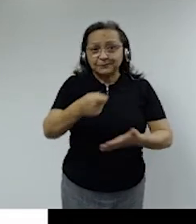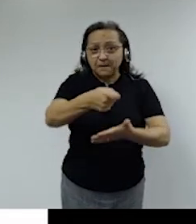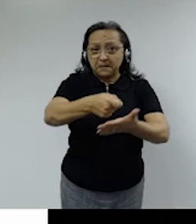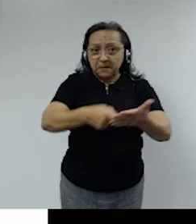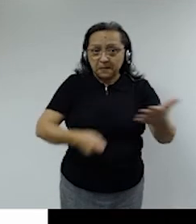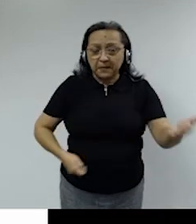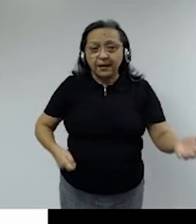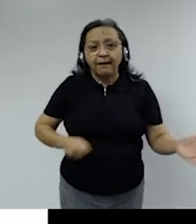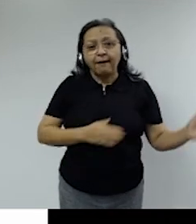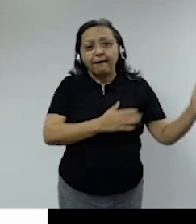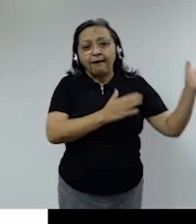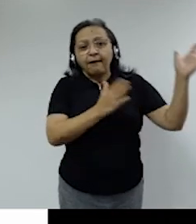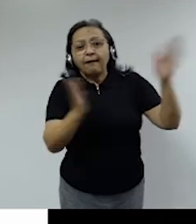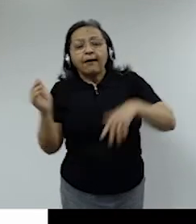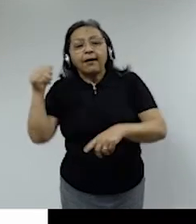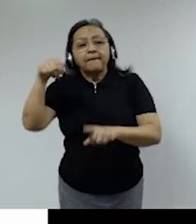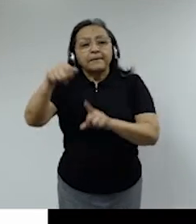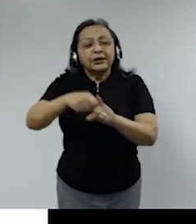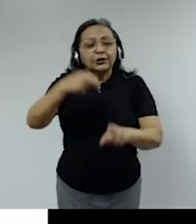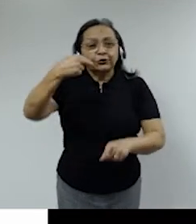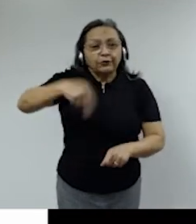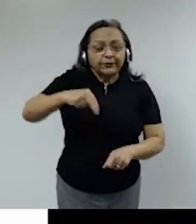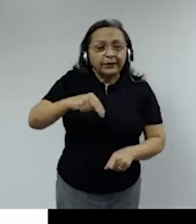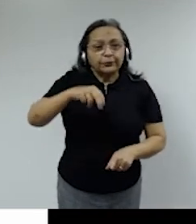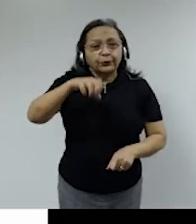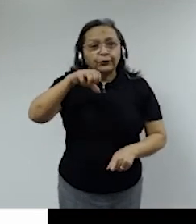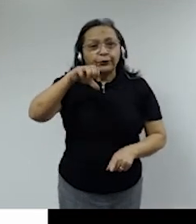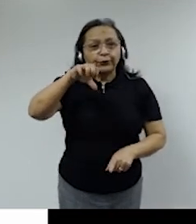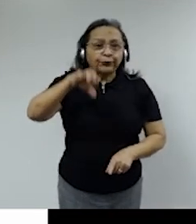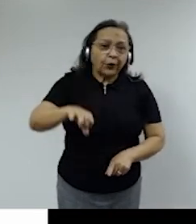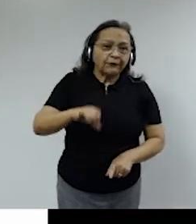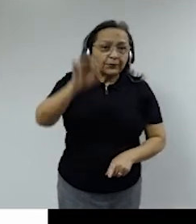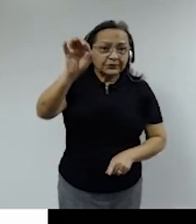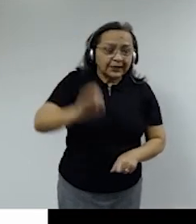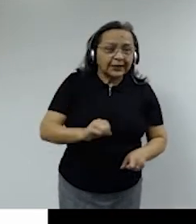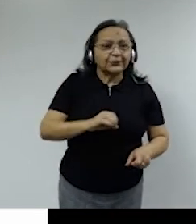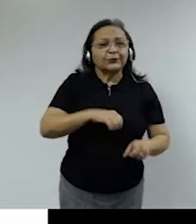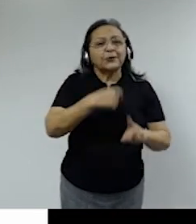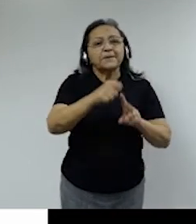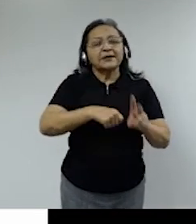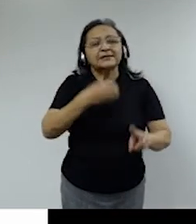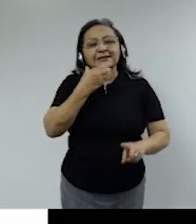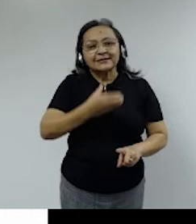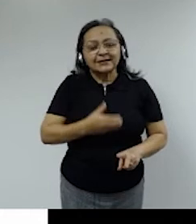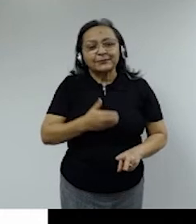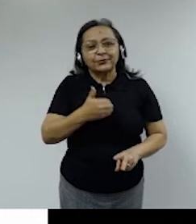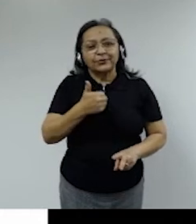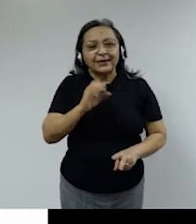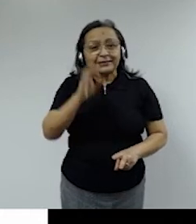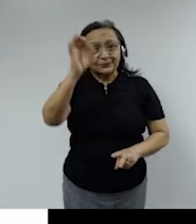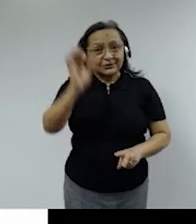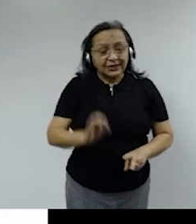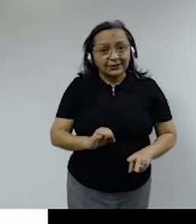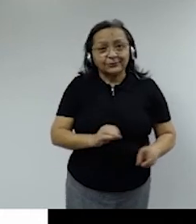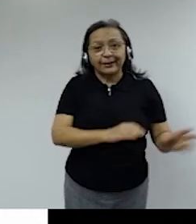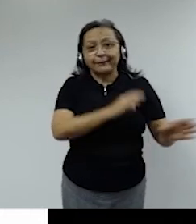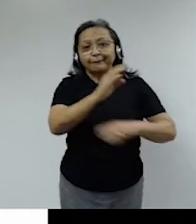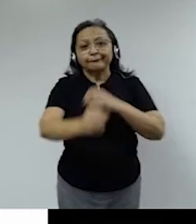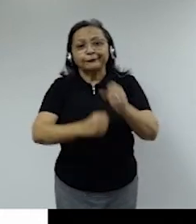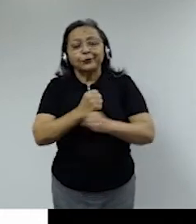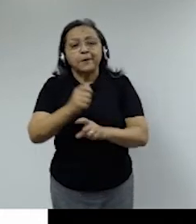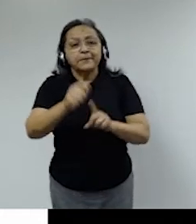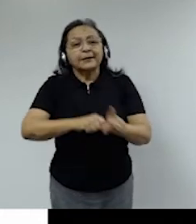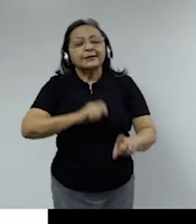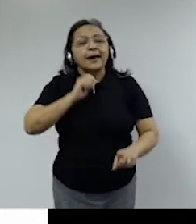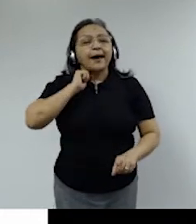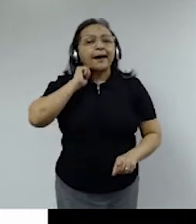gente já estava em torno de 10%, dezembro 9%, e aí quando a gente chega em abril e maio, quando as audiências de custódia são